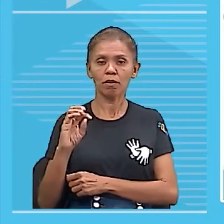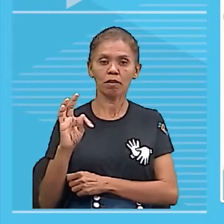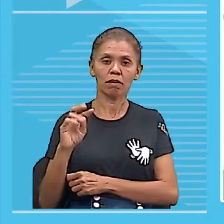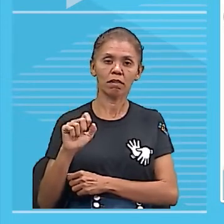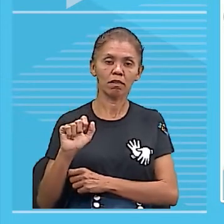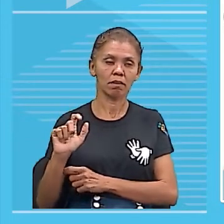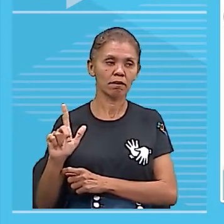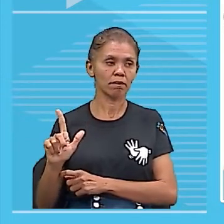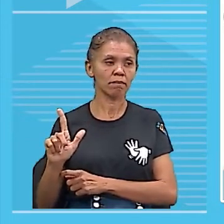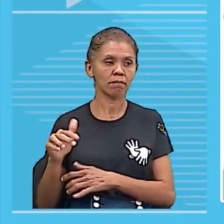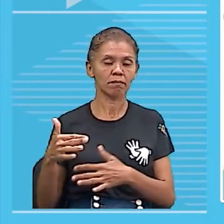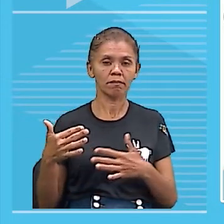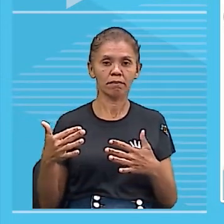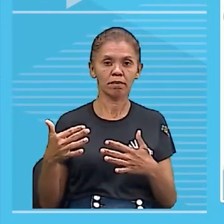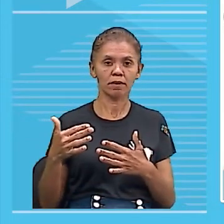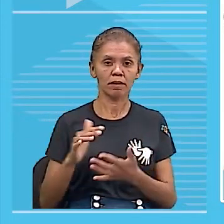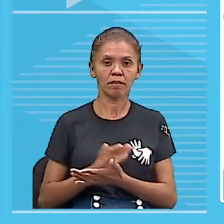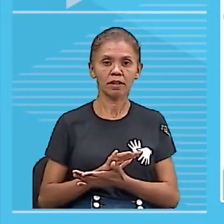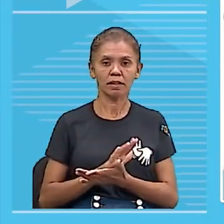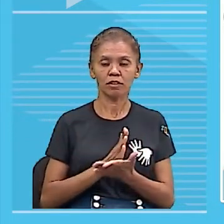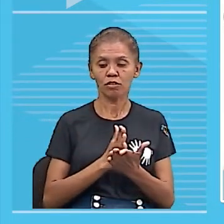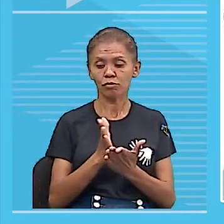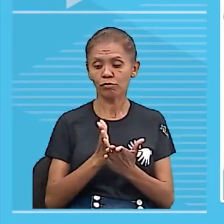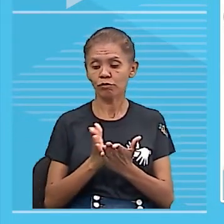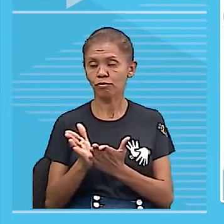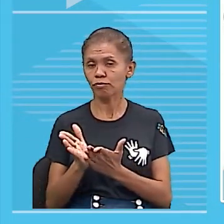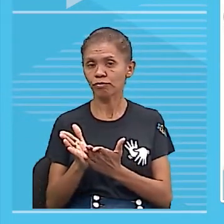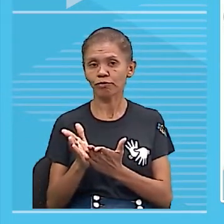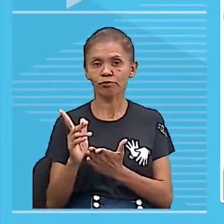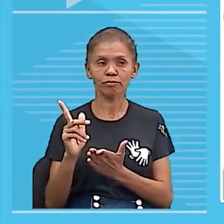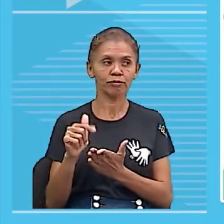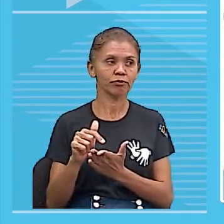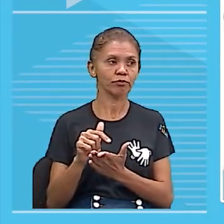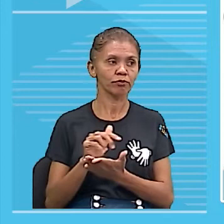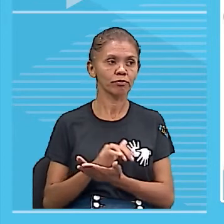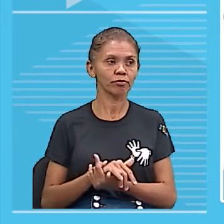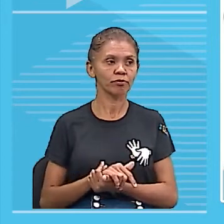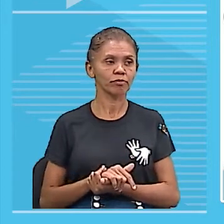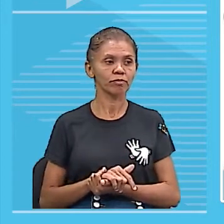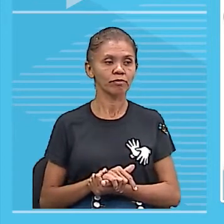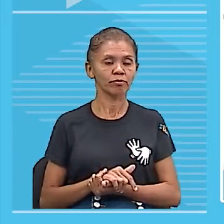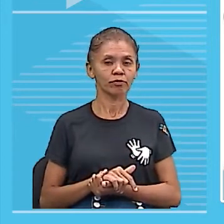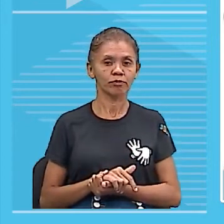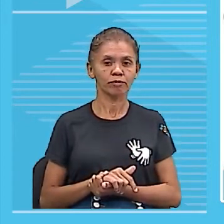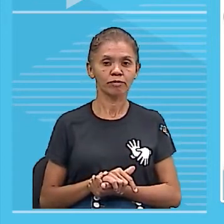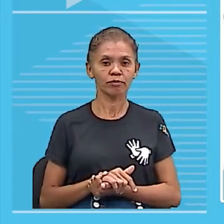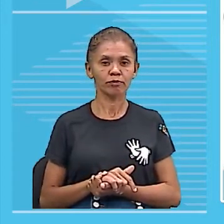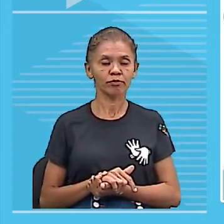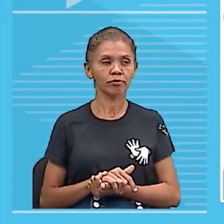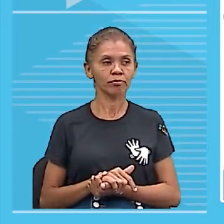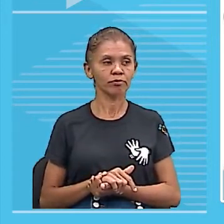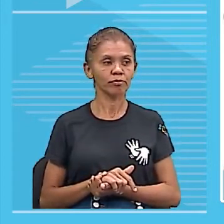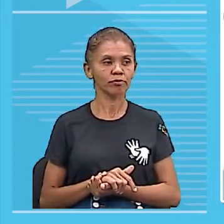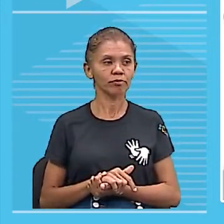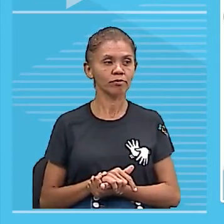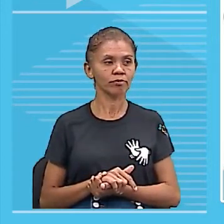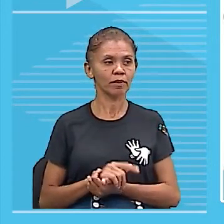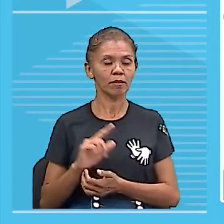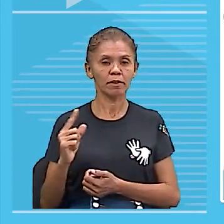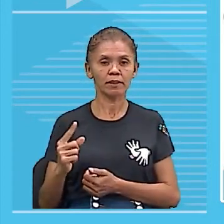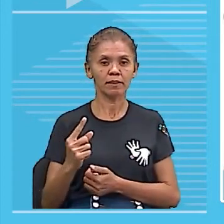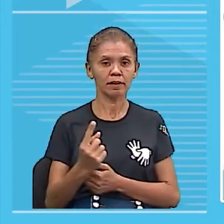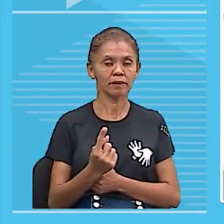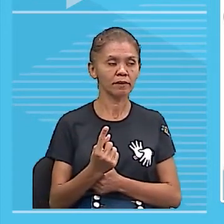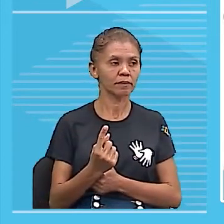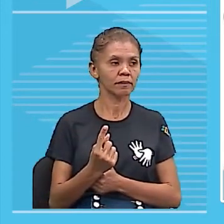Observar isso eu vou ter parcelas de corrente elétrica eu vou ter divisões de corrente elétrica para cada um